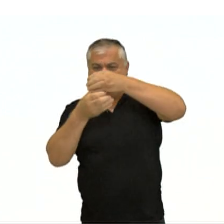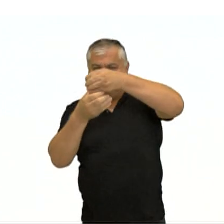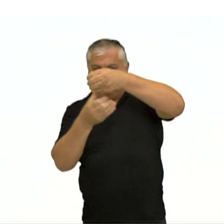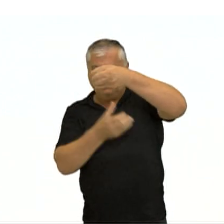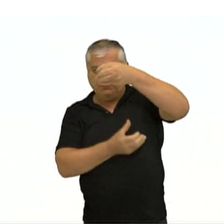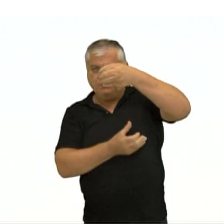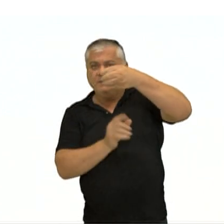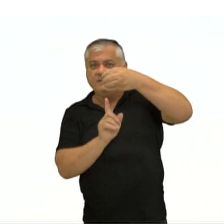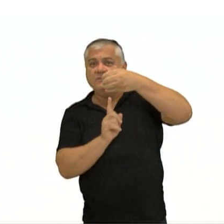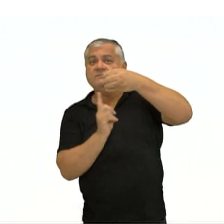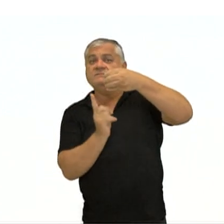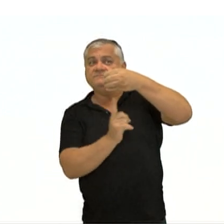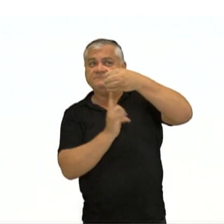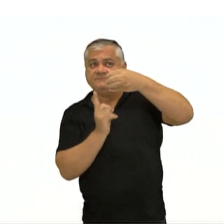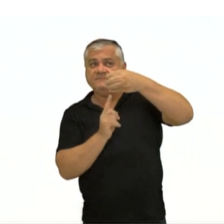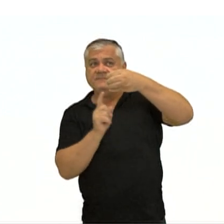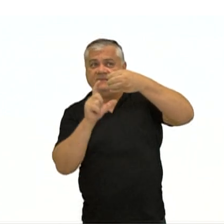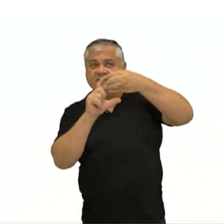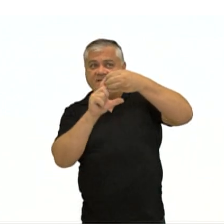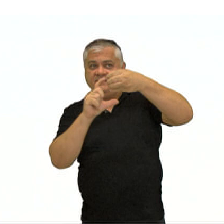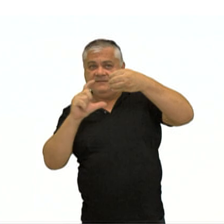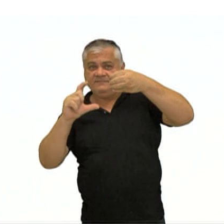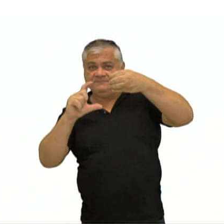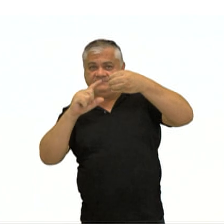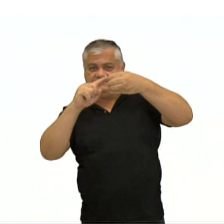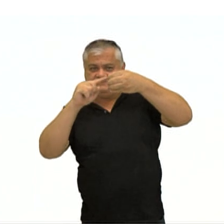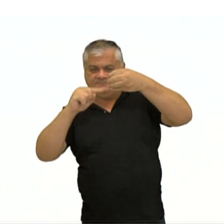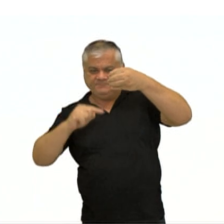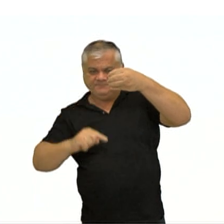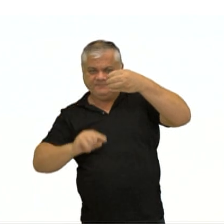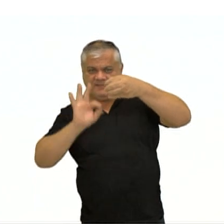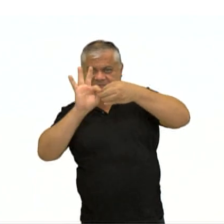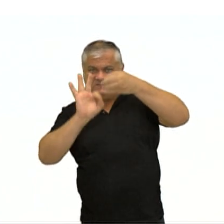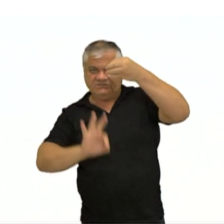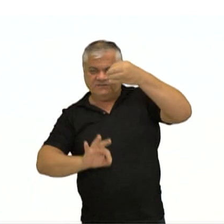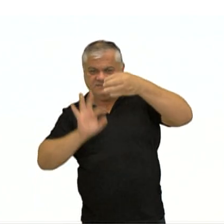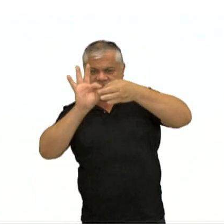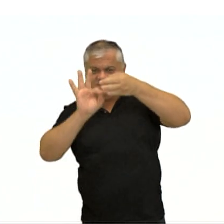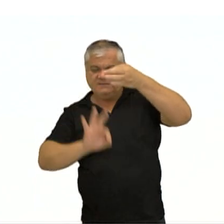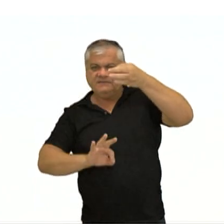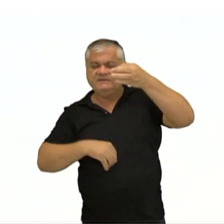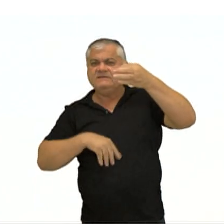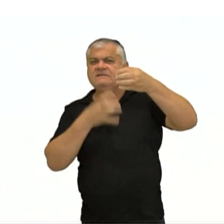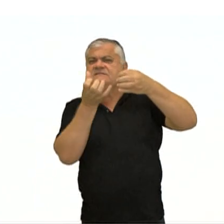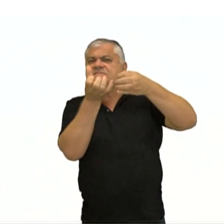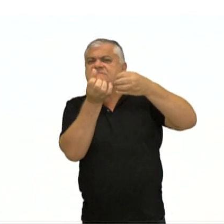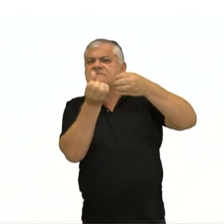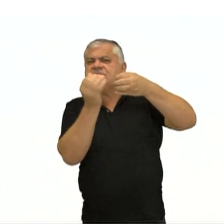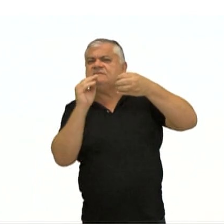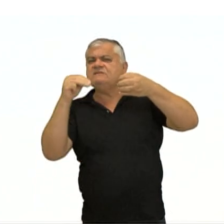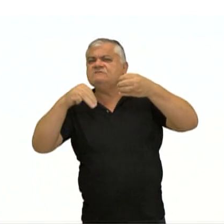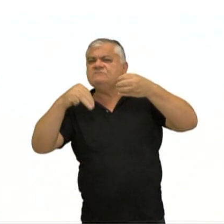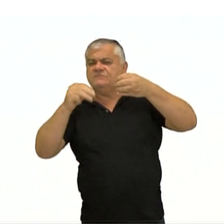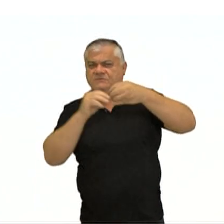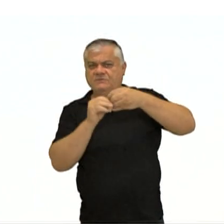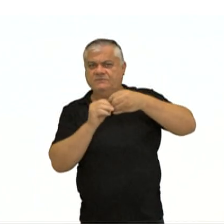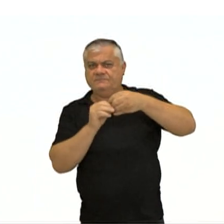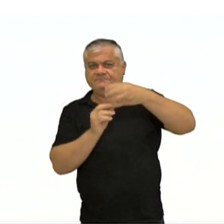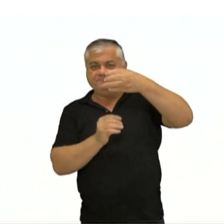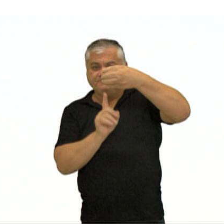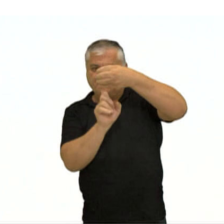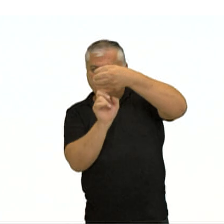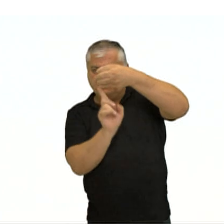a geratriz dele, que seria esta distância aqui, vale 6 centímetros. Eu